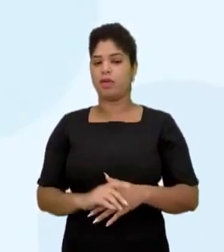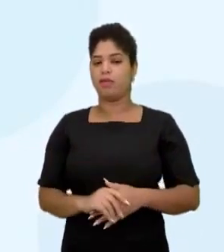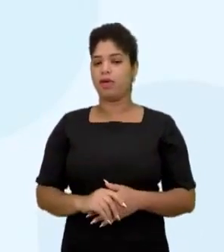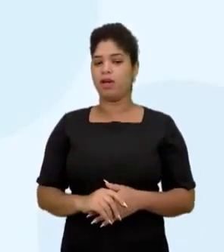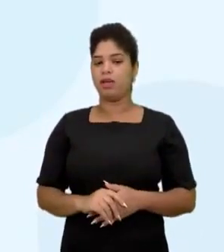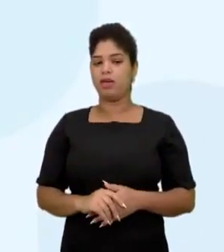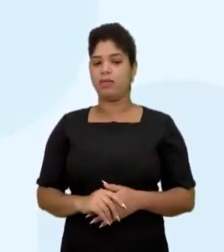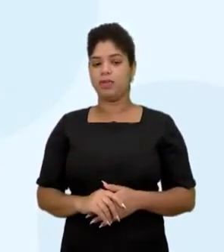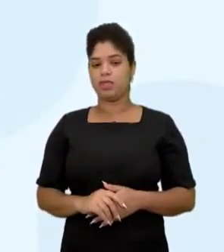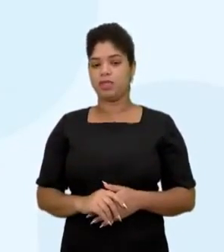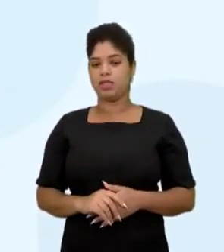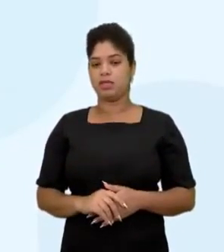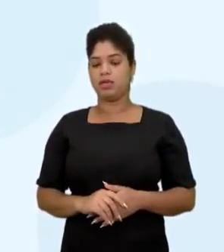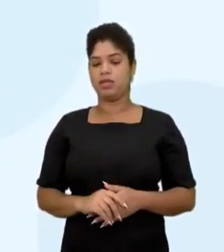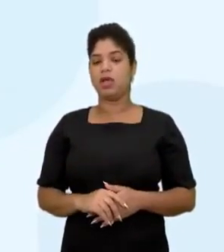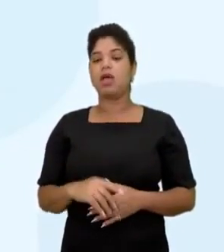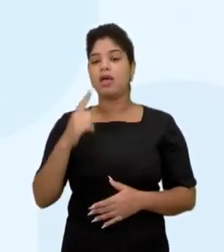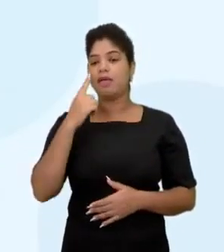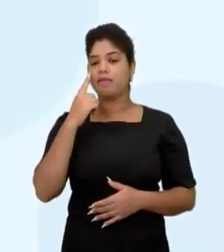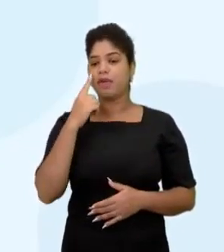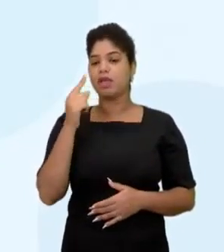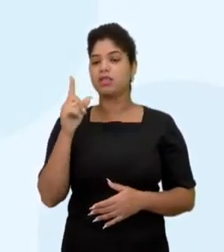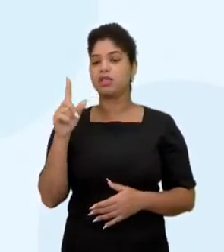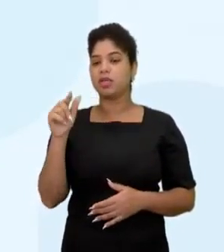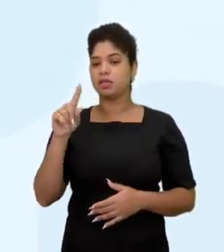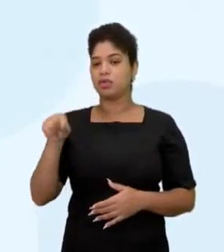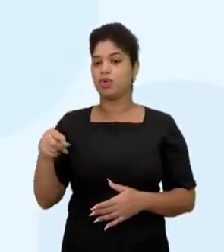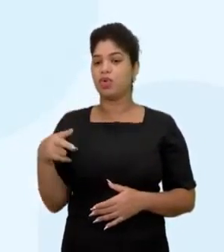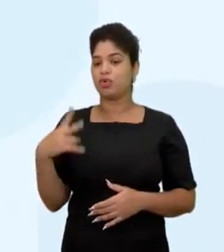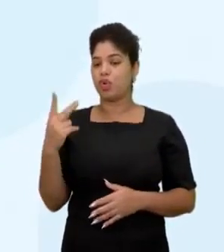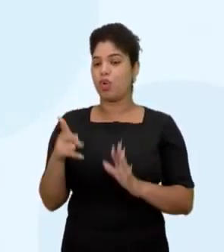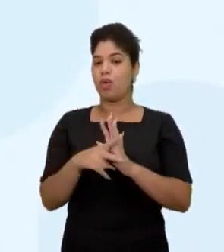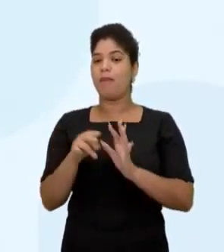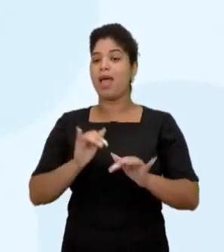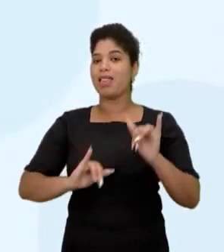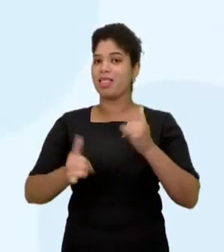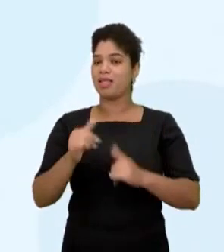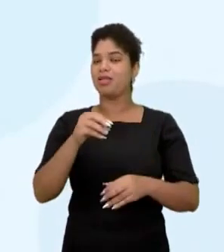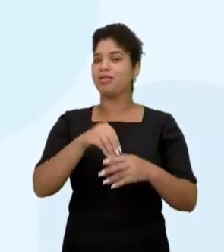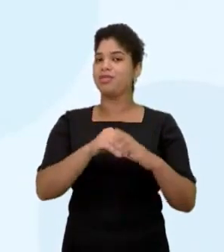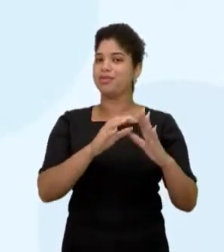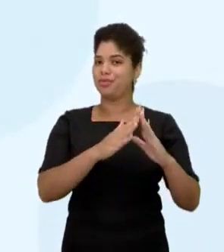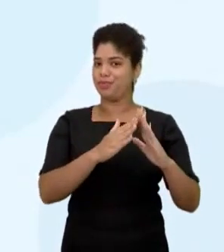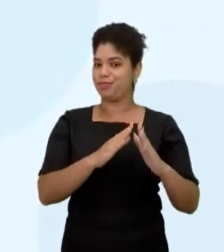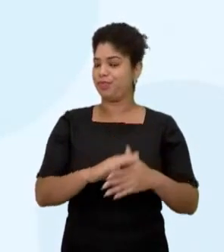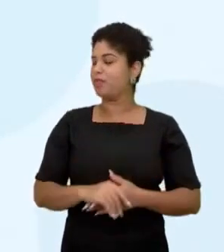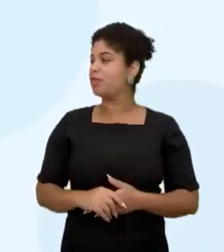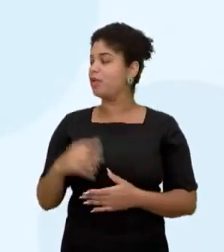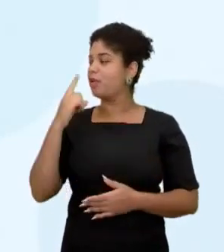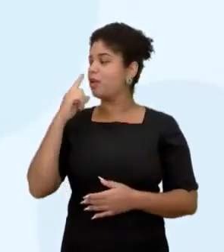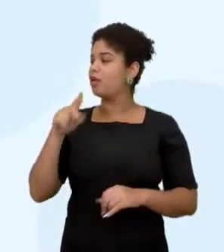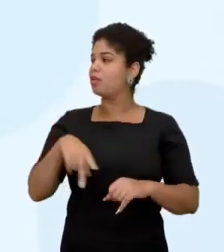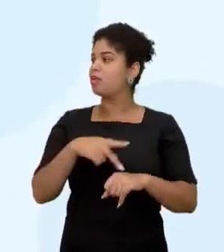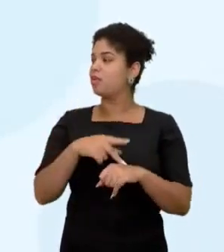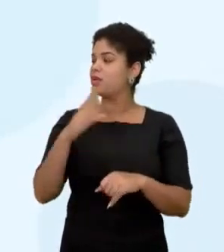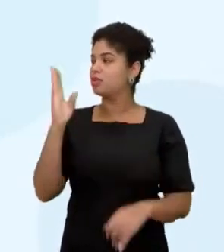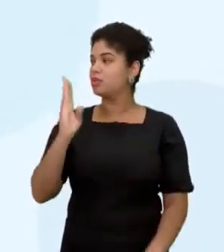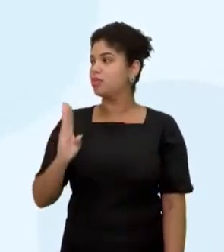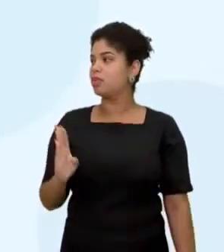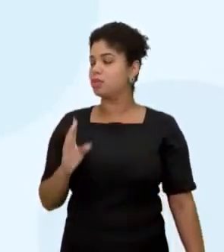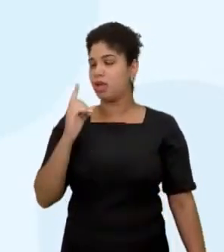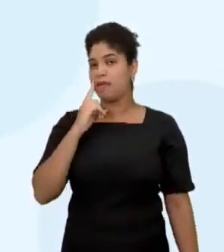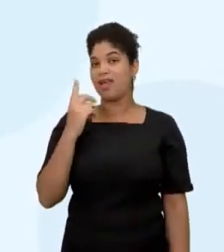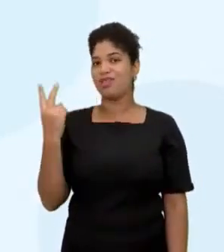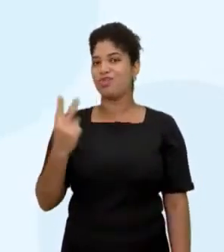que 17,2% da geração da eletricidade doméstica. E o Brasil está aí em segundo lugar, né? A gente